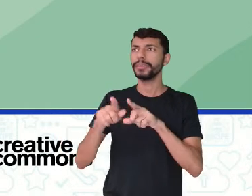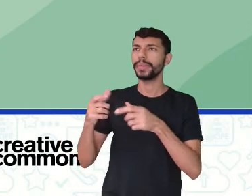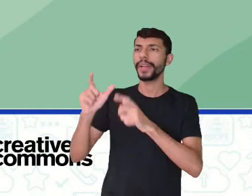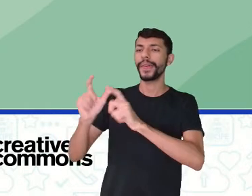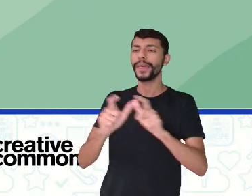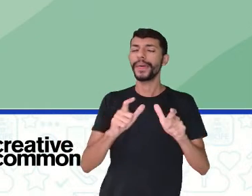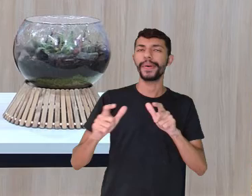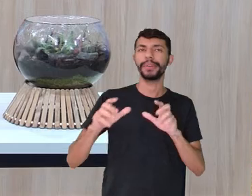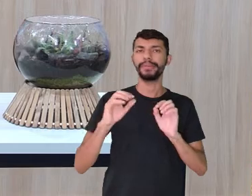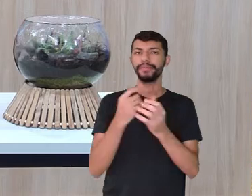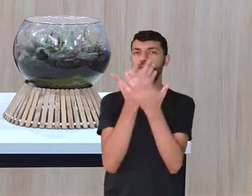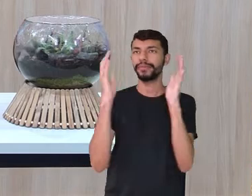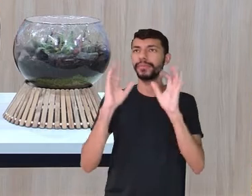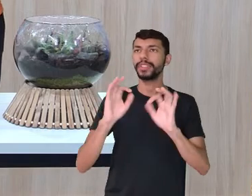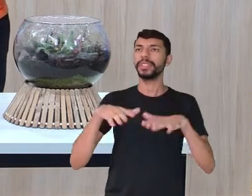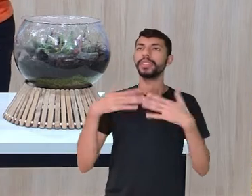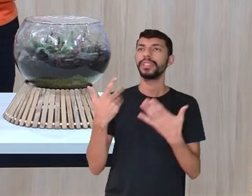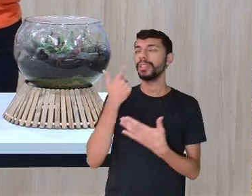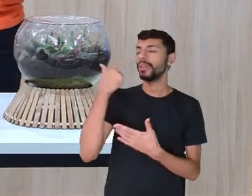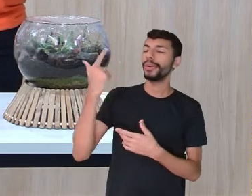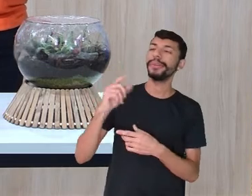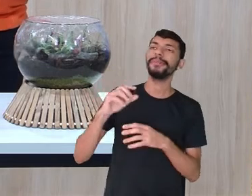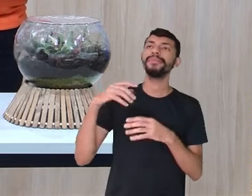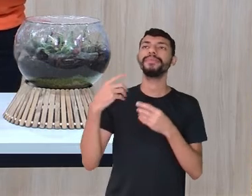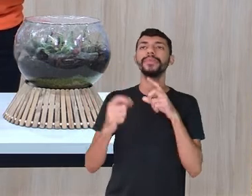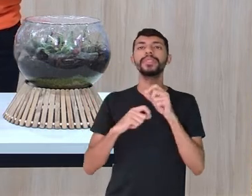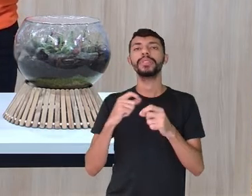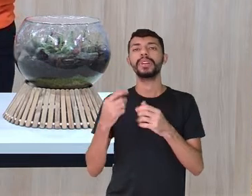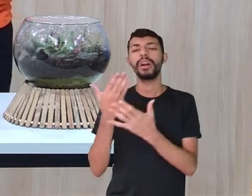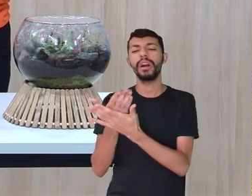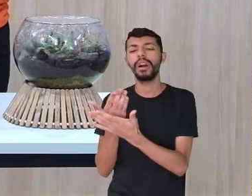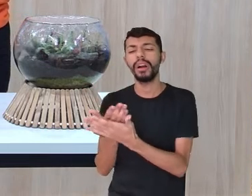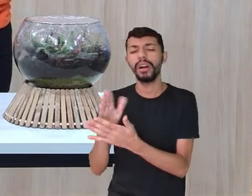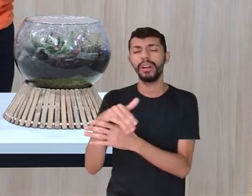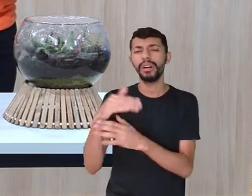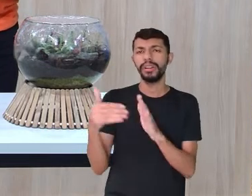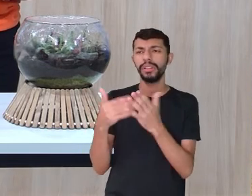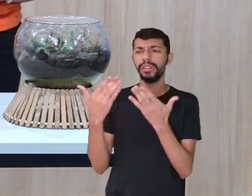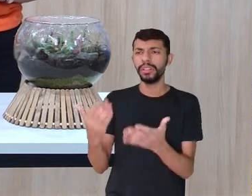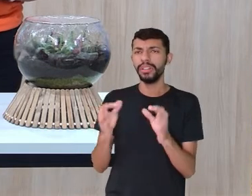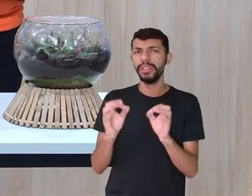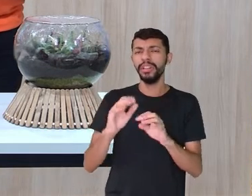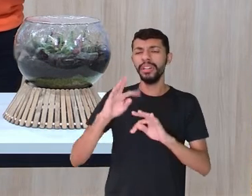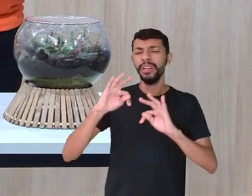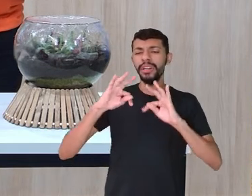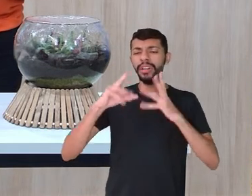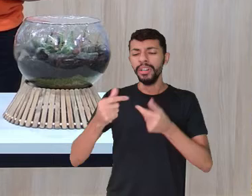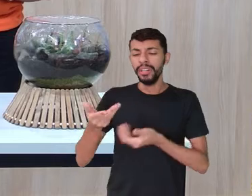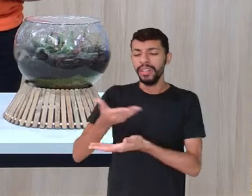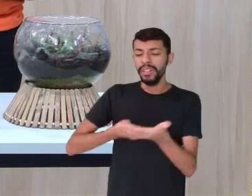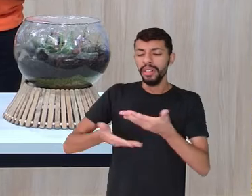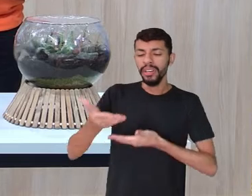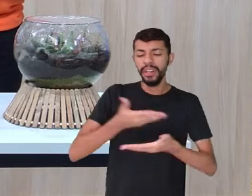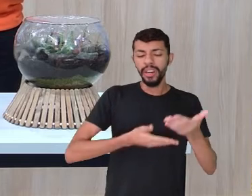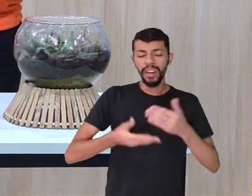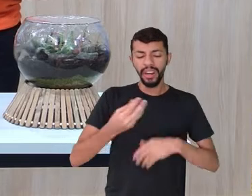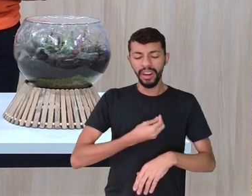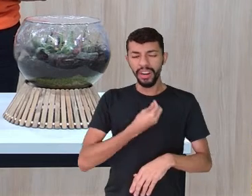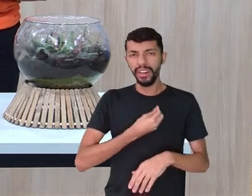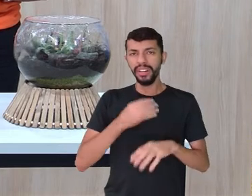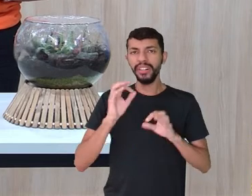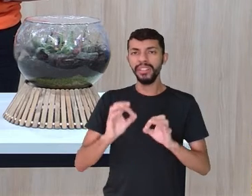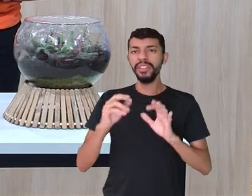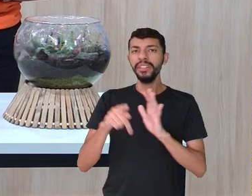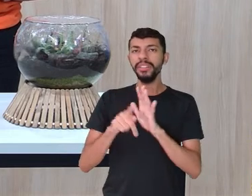meio ambiente. Então, a ecologia, ela vai estudando tudo isso, né? Todas as interações dos seres vivos com o